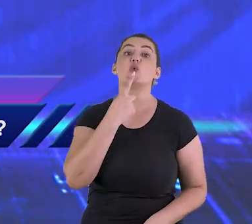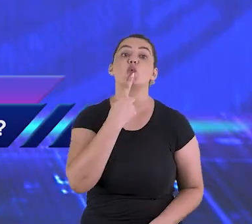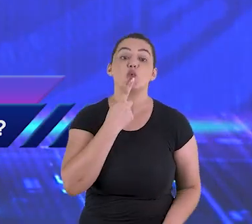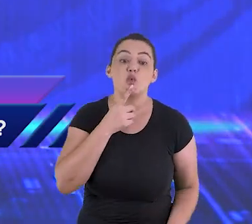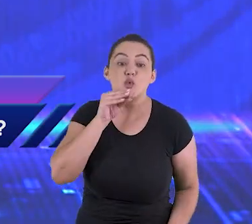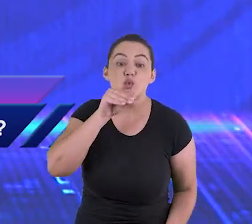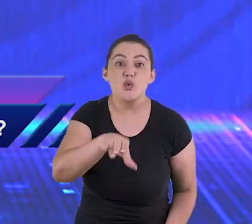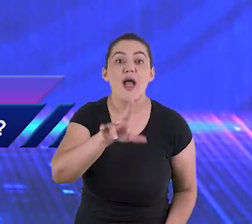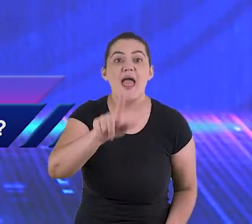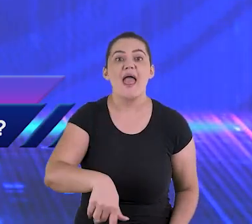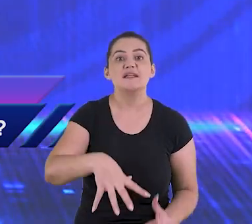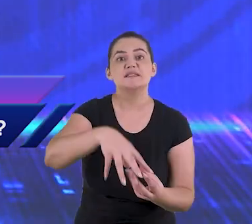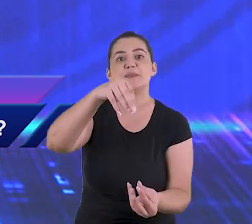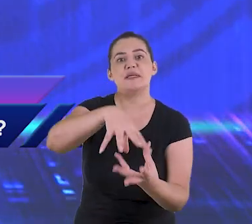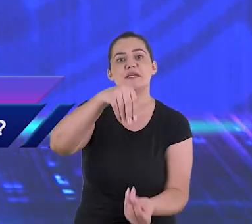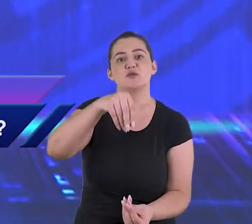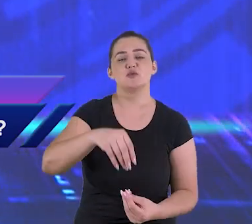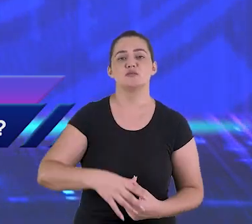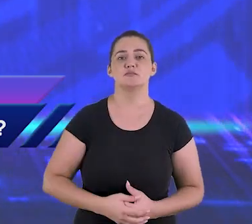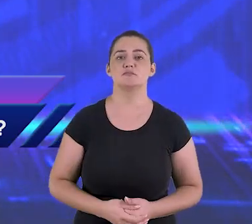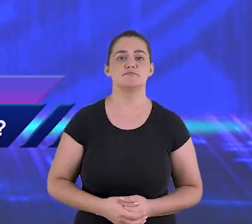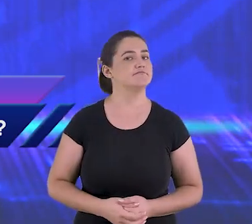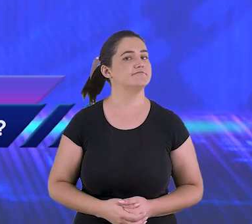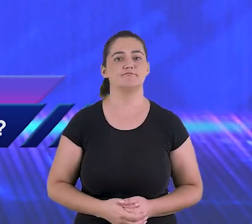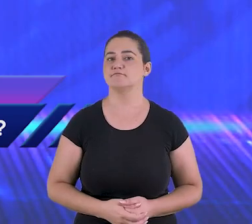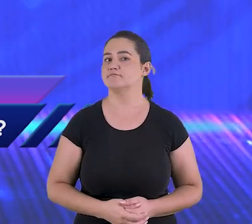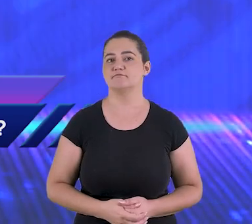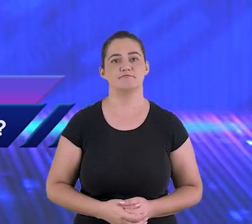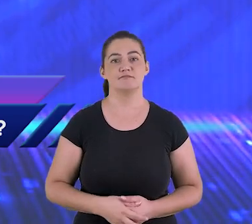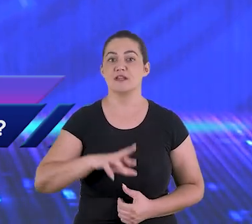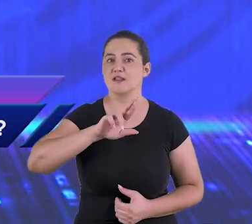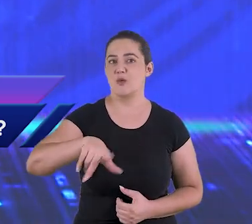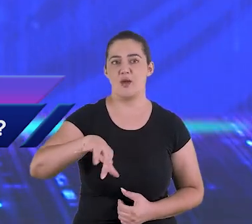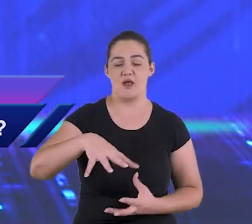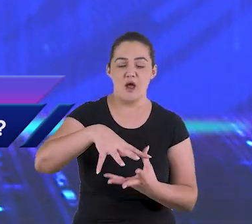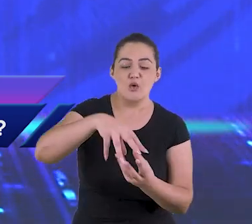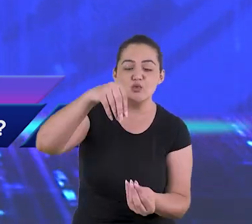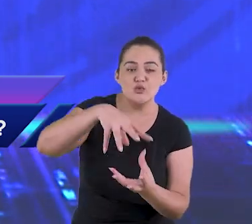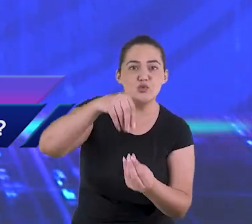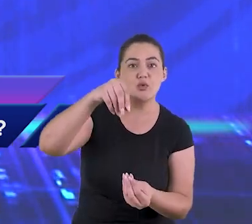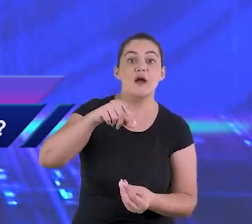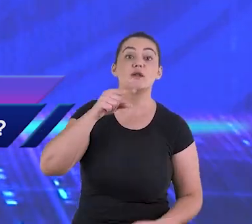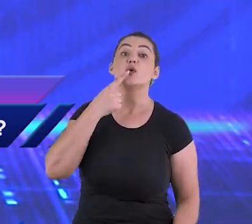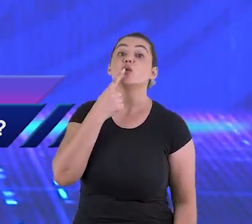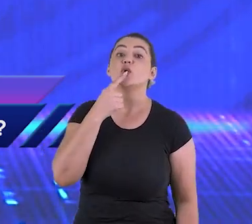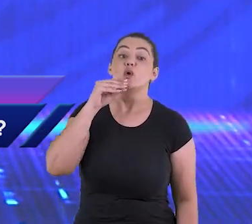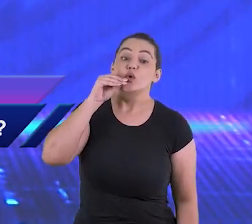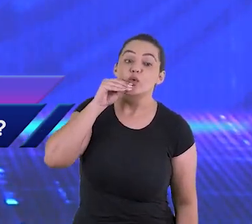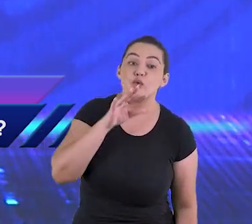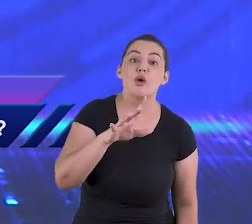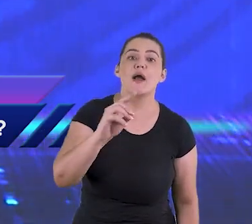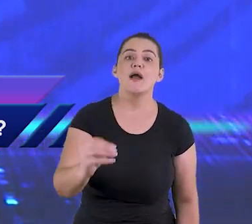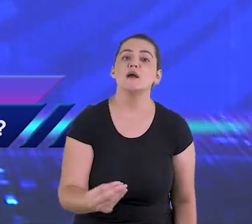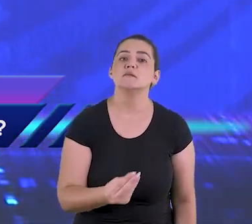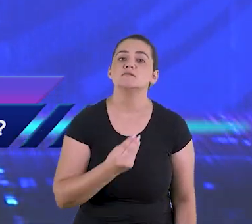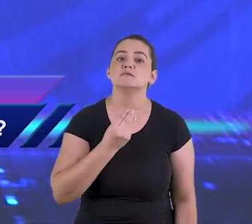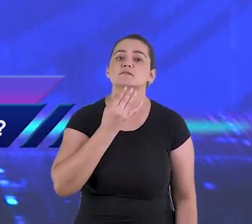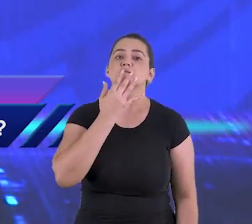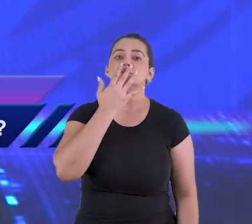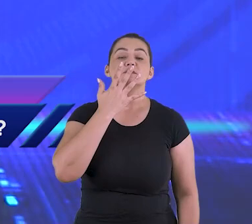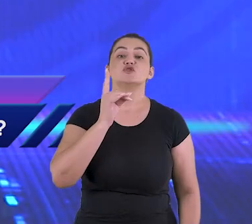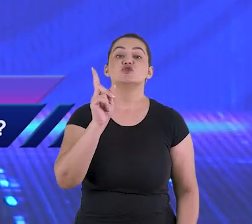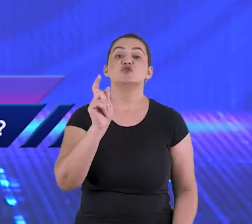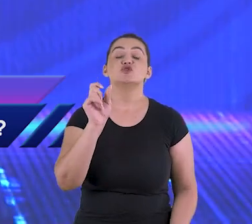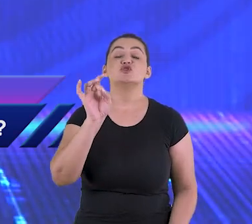que tem vida própria. Na verdade, o fôlego é a centelha de vida que